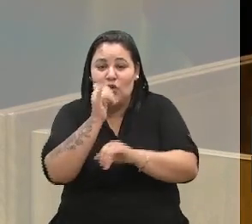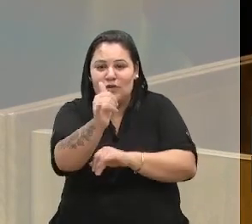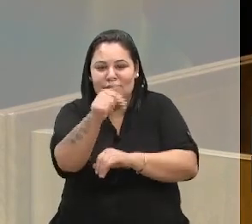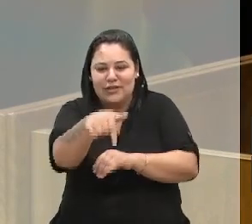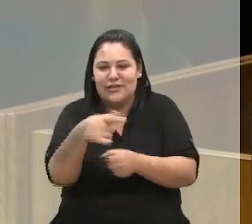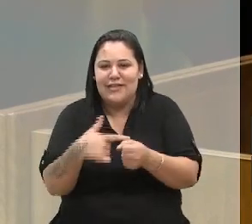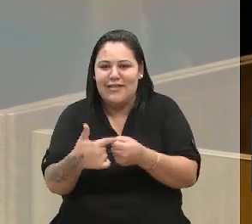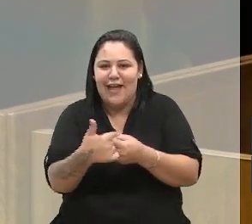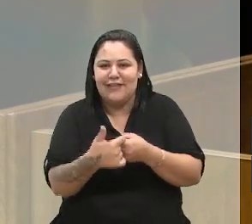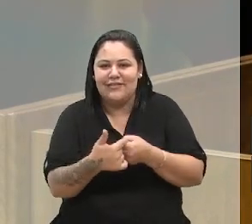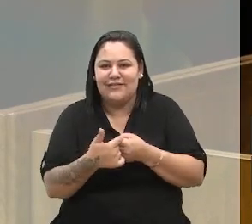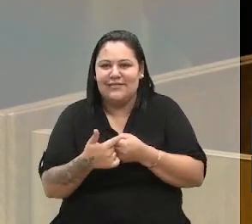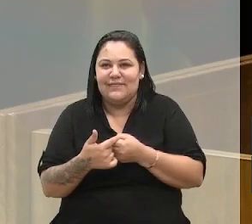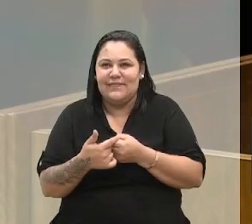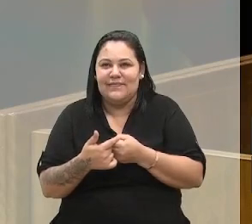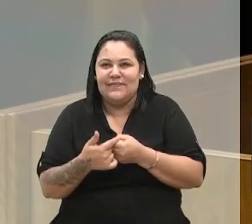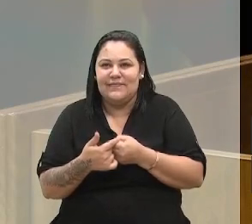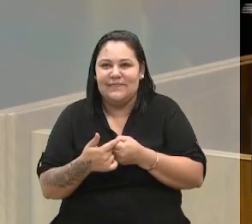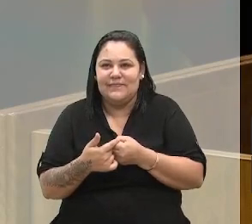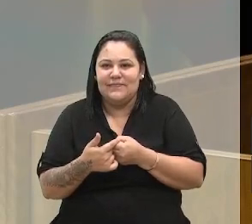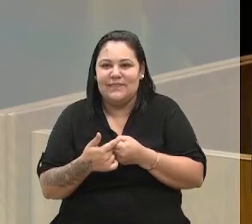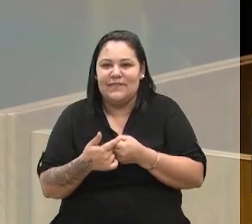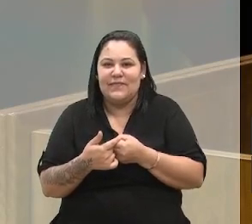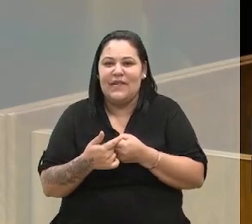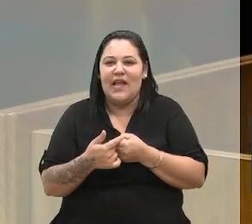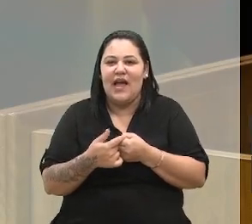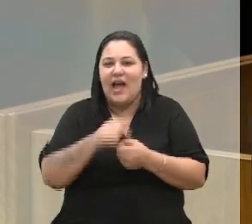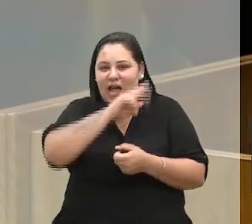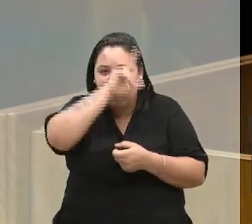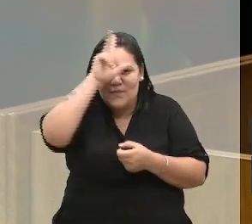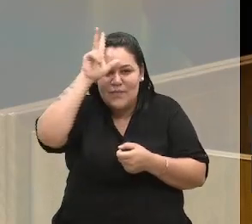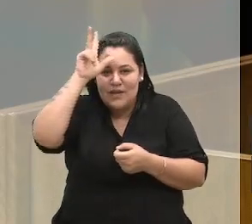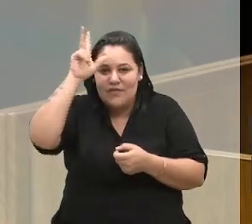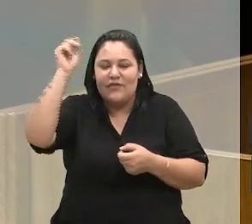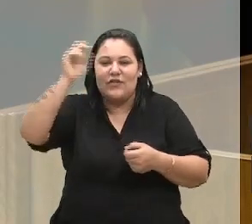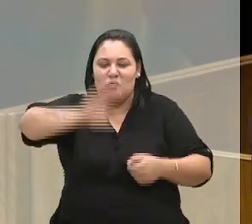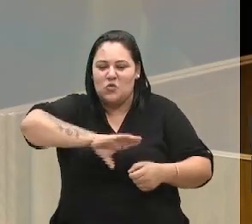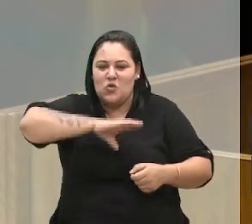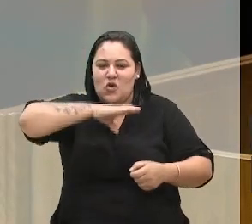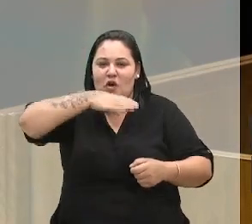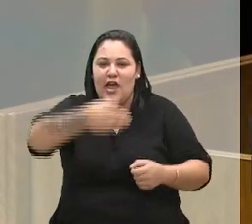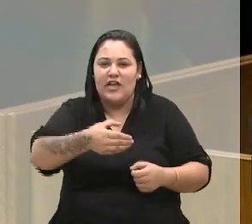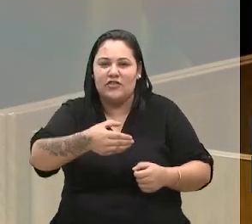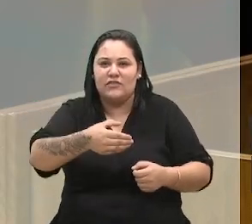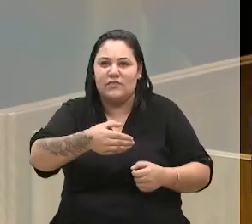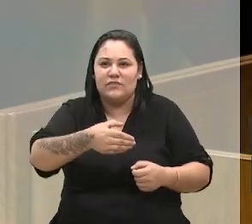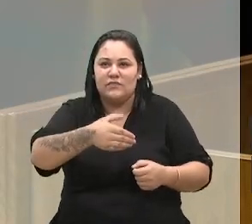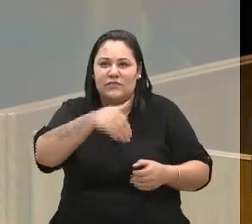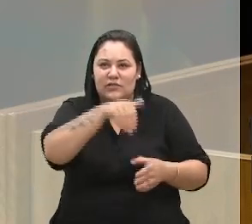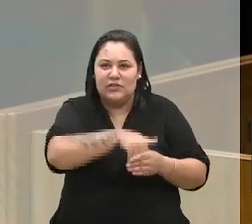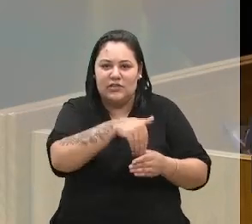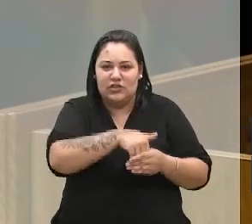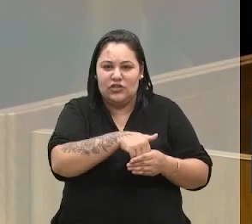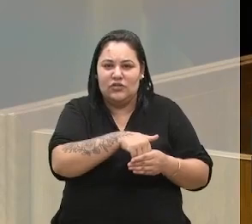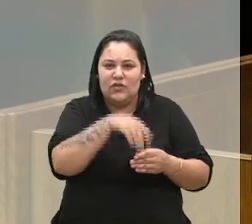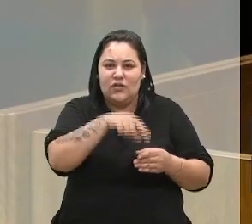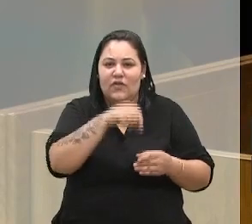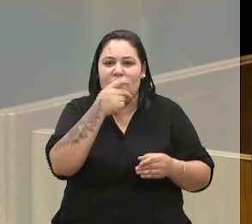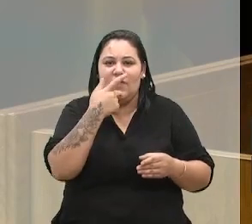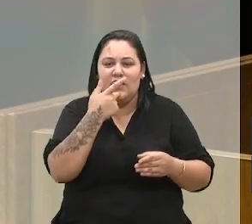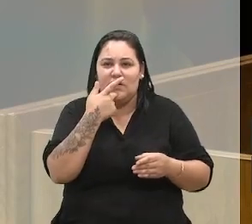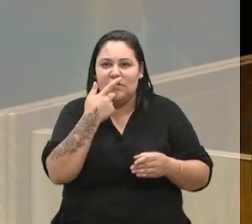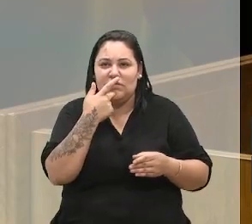E aí o prefeito, o aventureiro, se elegeu falando do piso rígido e das linhas de ônibus, que